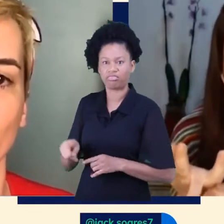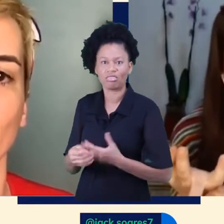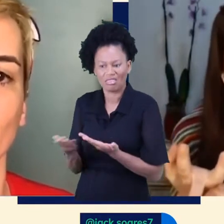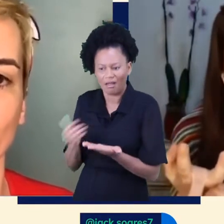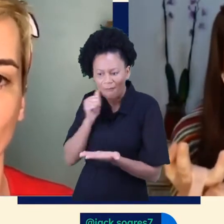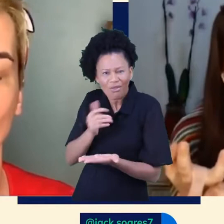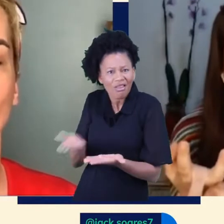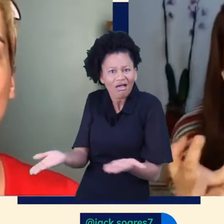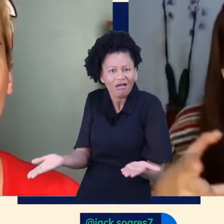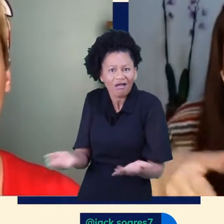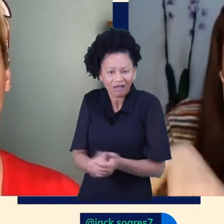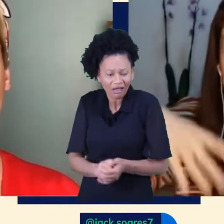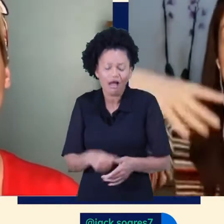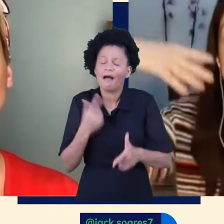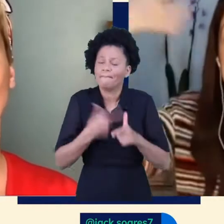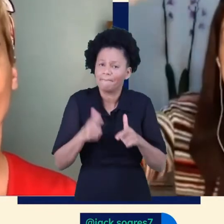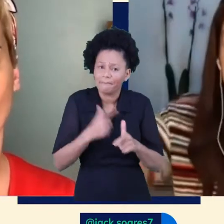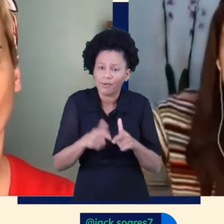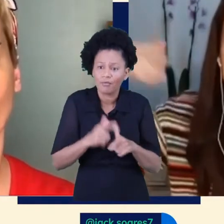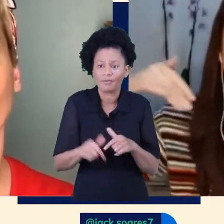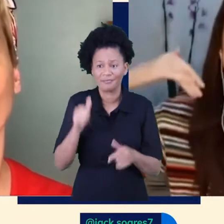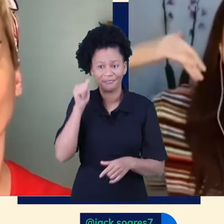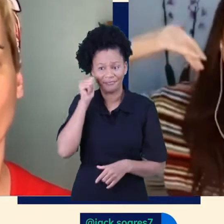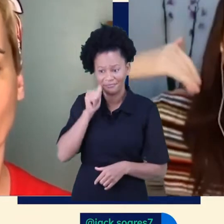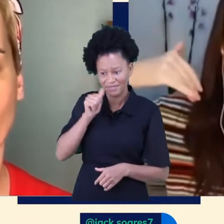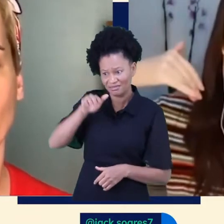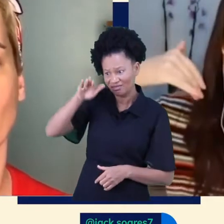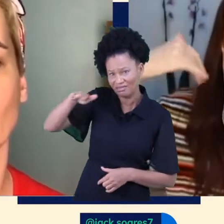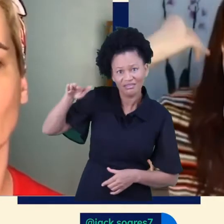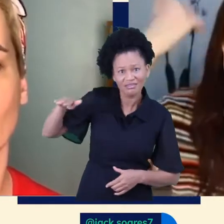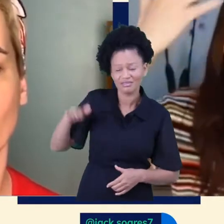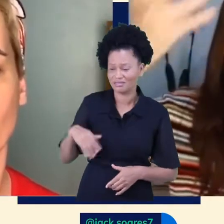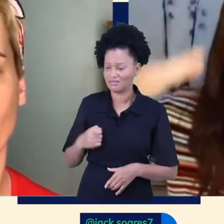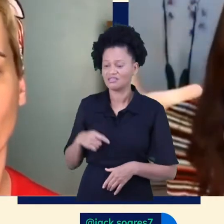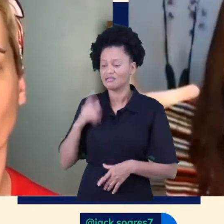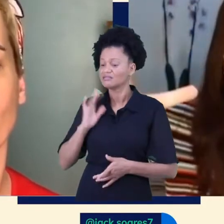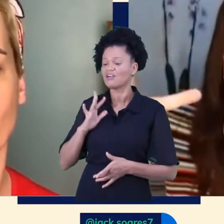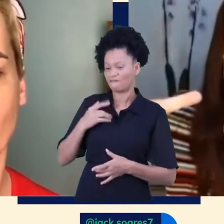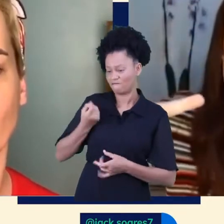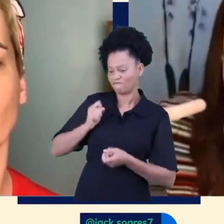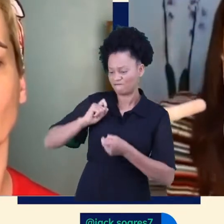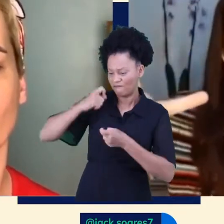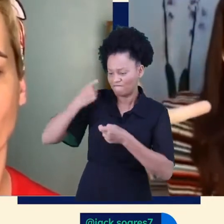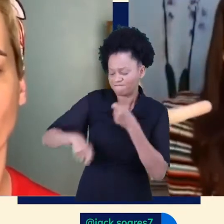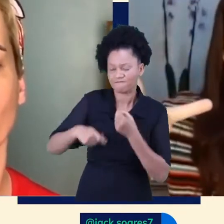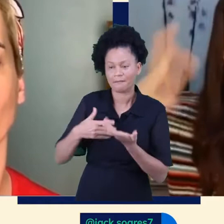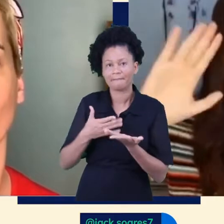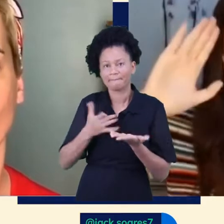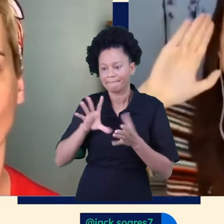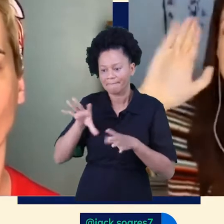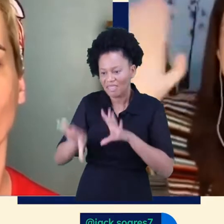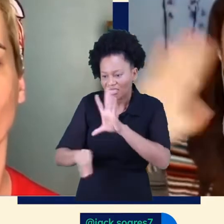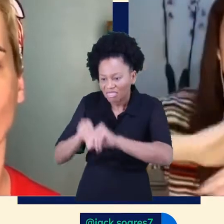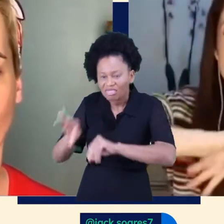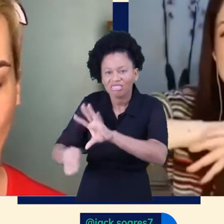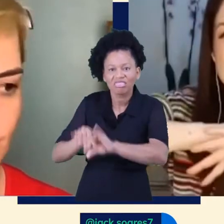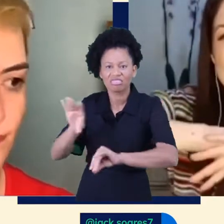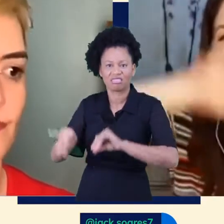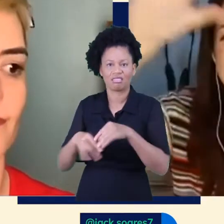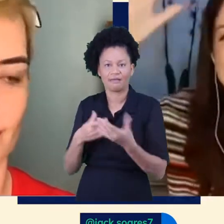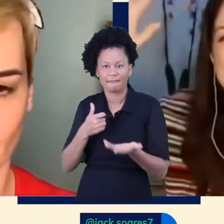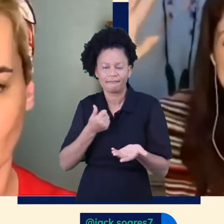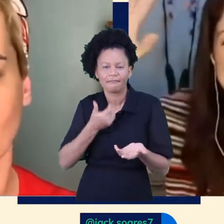e padrastos. Então, tudo isso mostra que existe uma desigualdade de gênero. Então, diferença